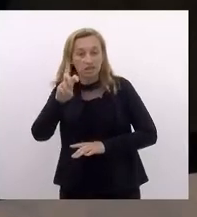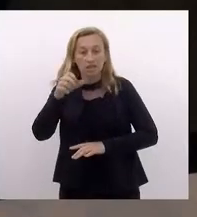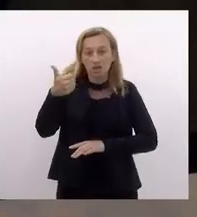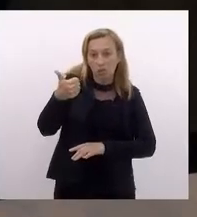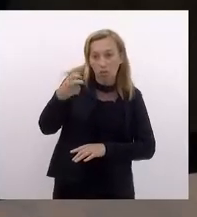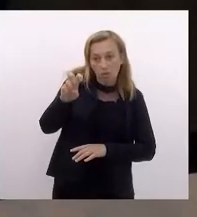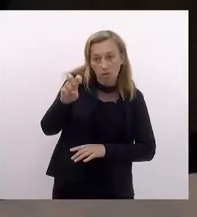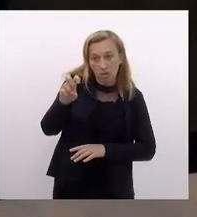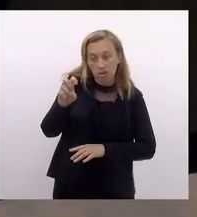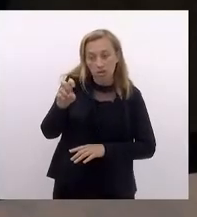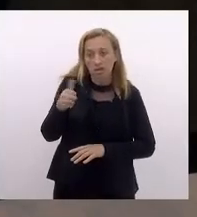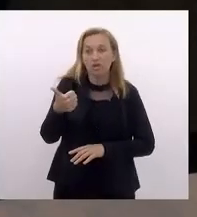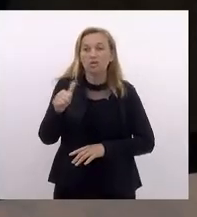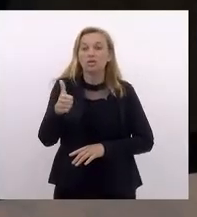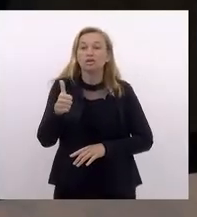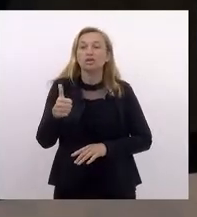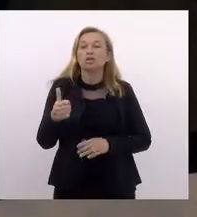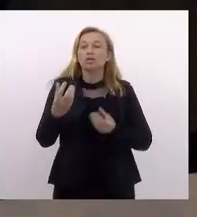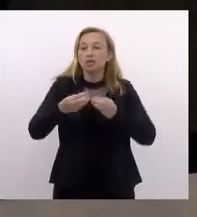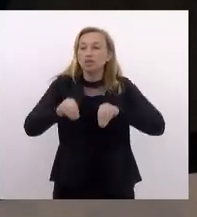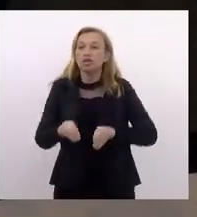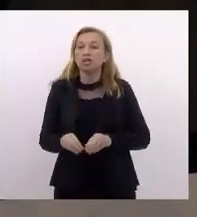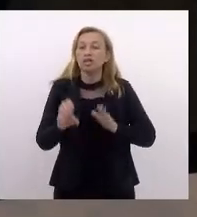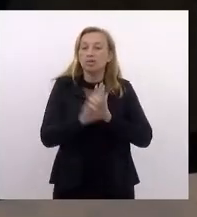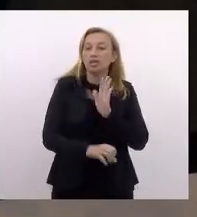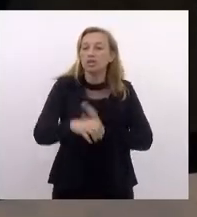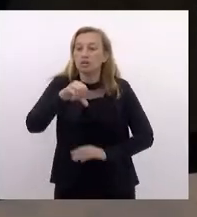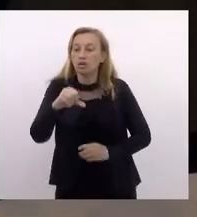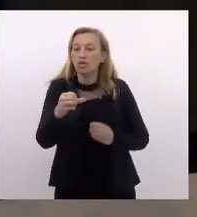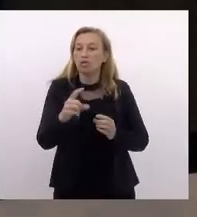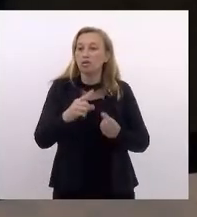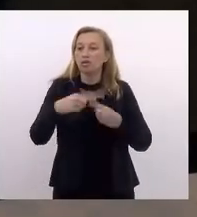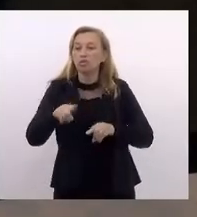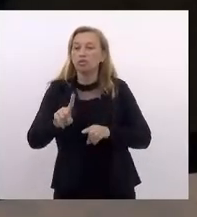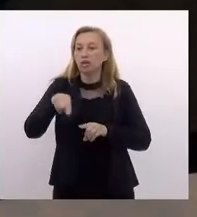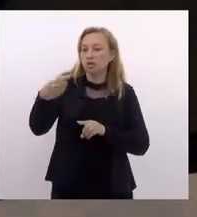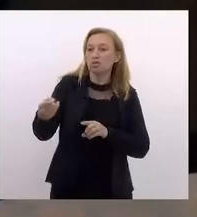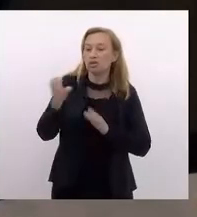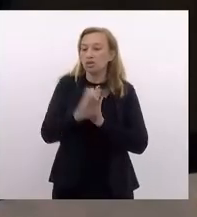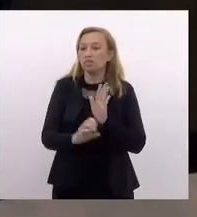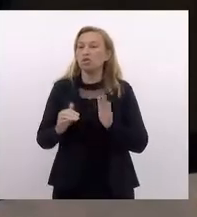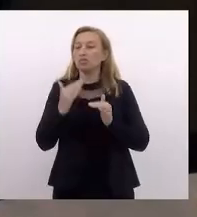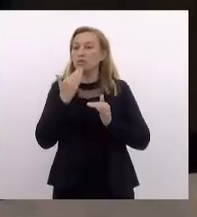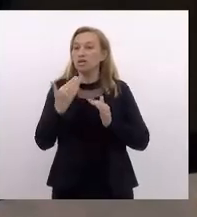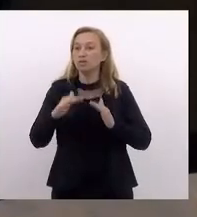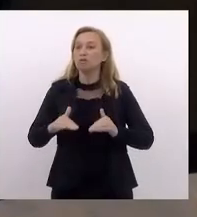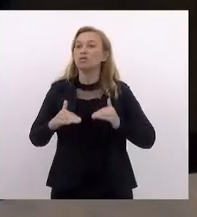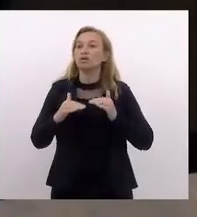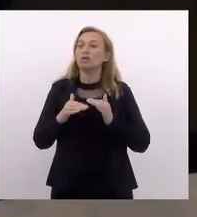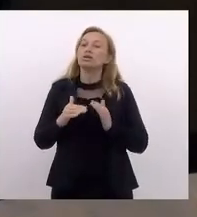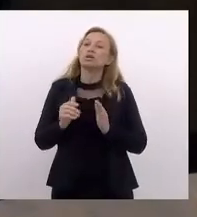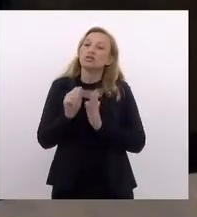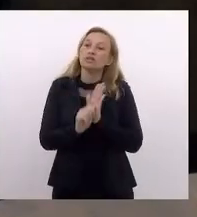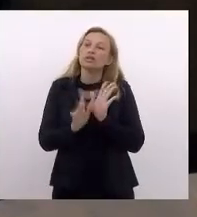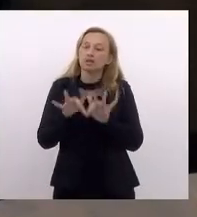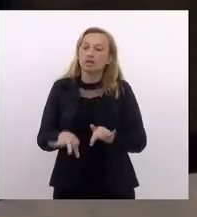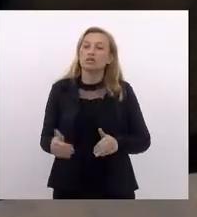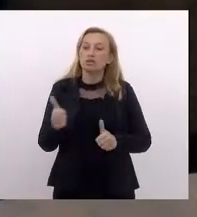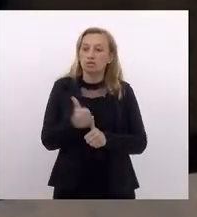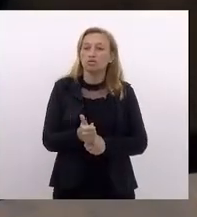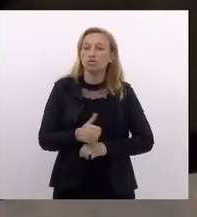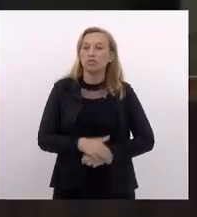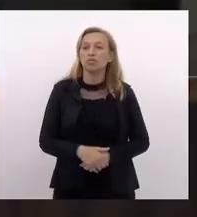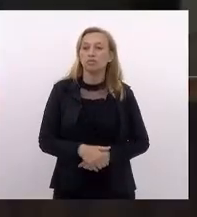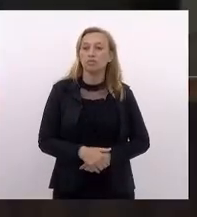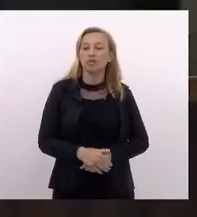5:11 prejudicada a emenda 9 pela Emenda um contrário as demais emendas concluindo o substitutivo pedindo forma final de redação